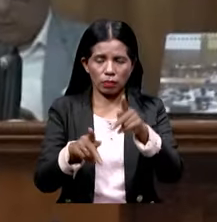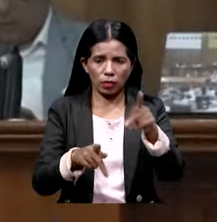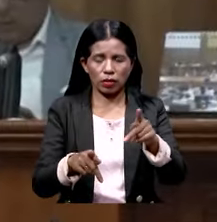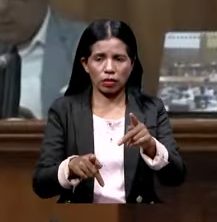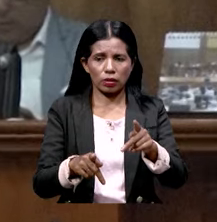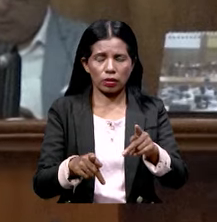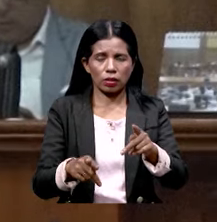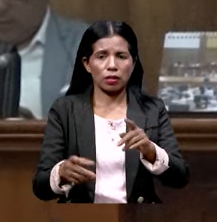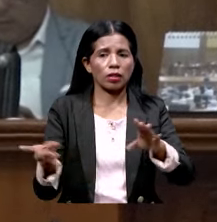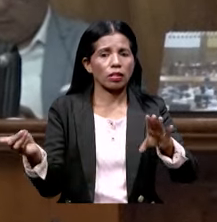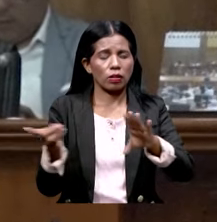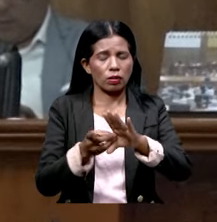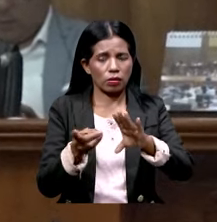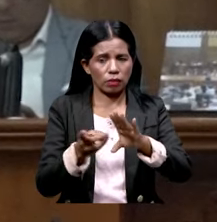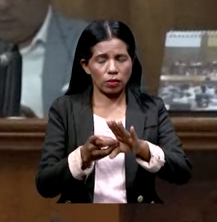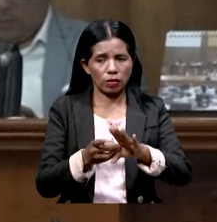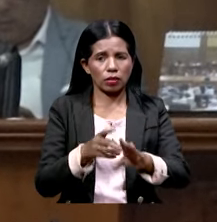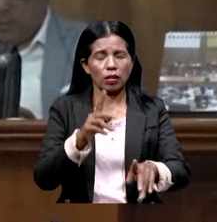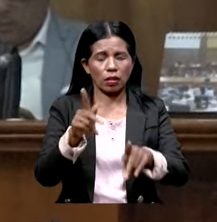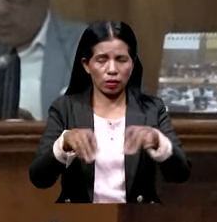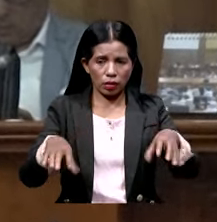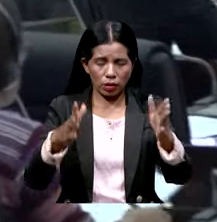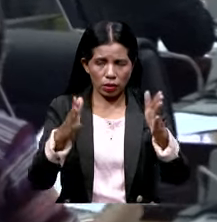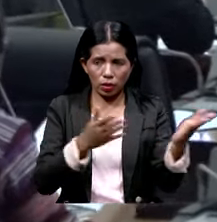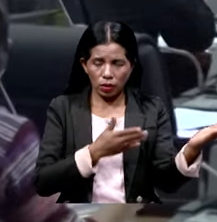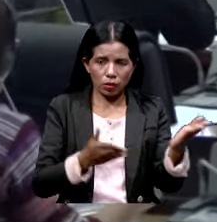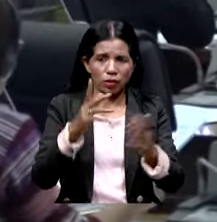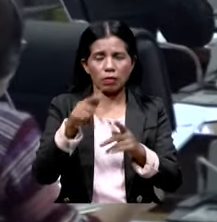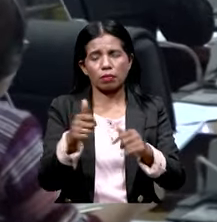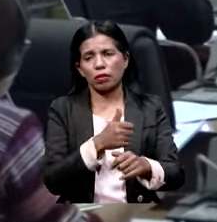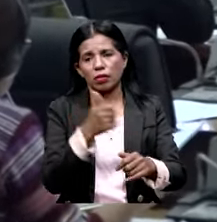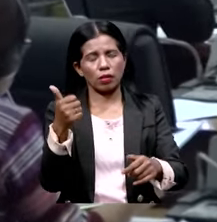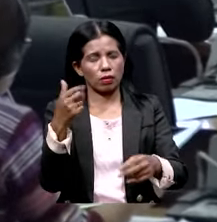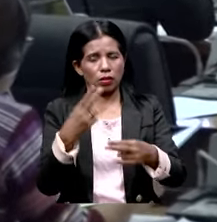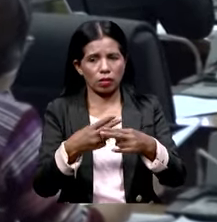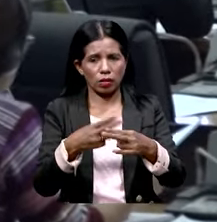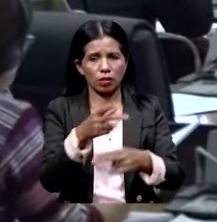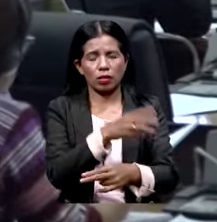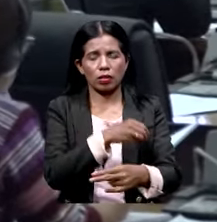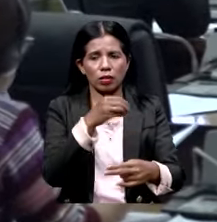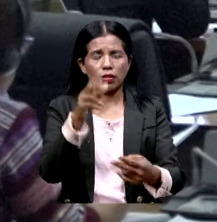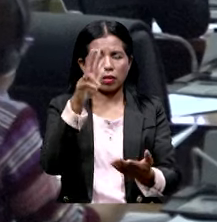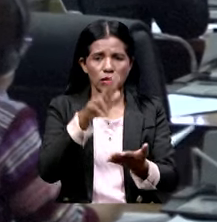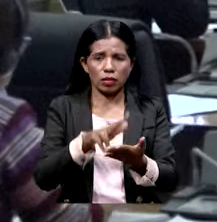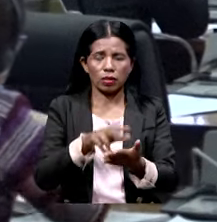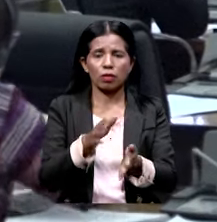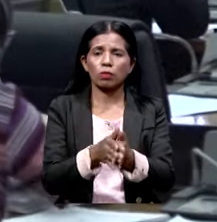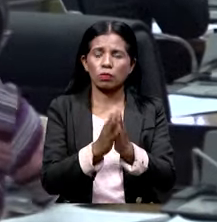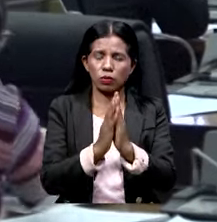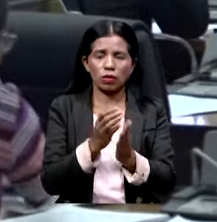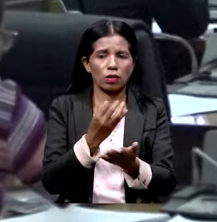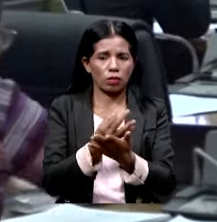prevê funcionário NB, nem a raça que rode em Marcelo, com a autorização ka ratificação, uso